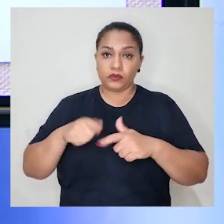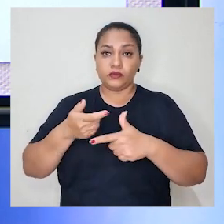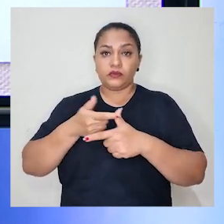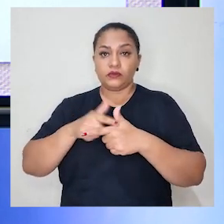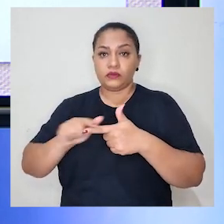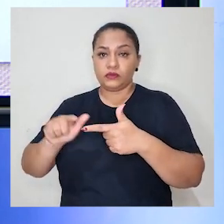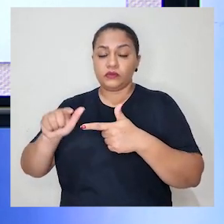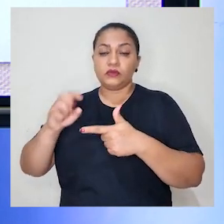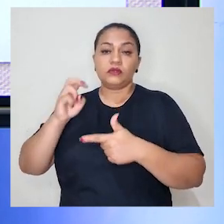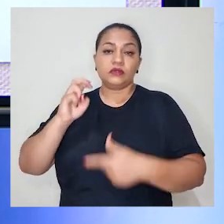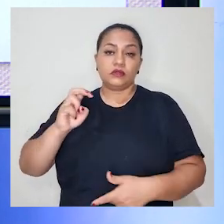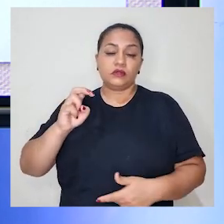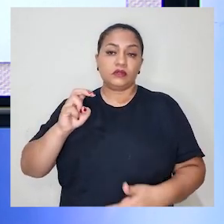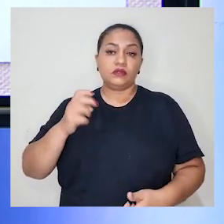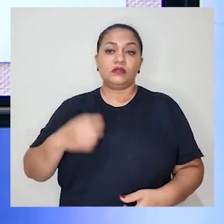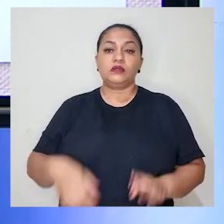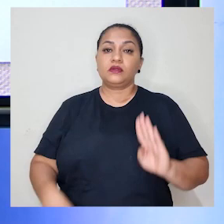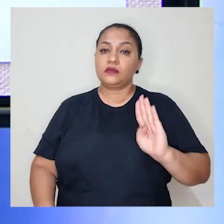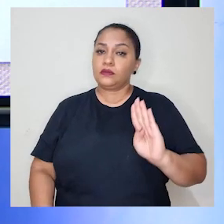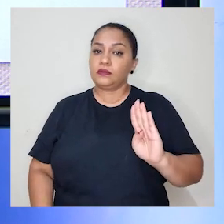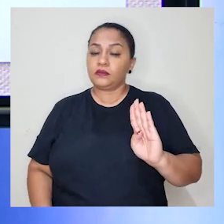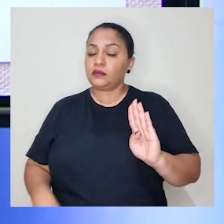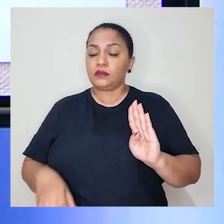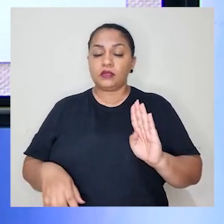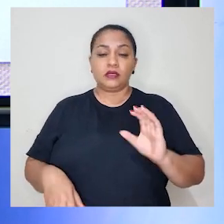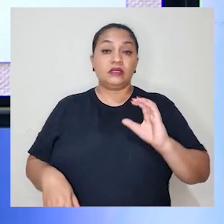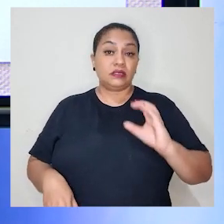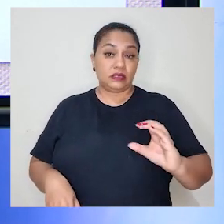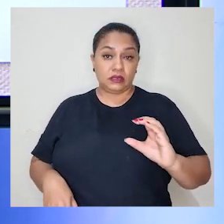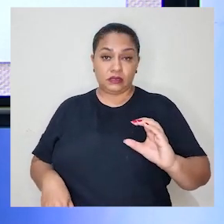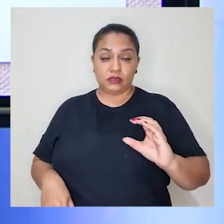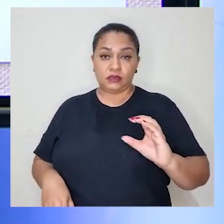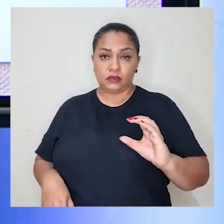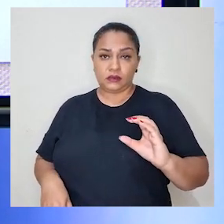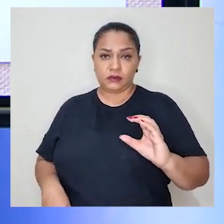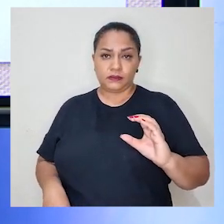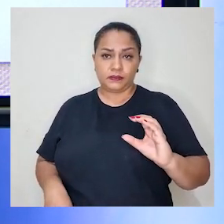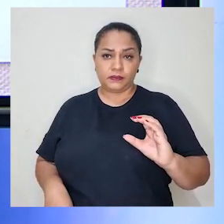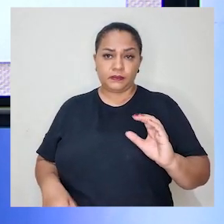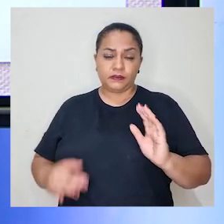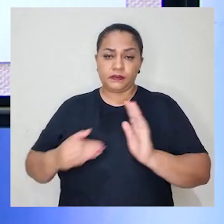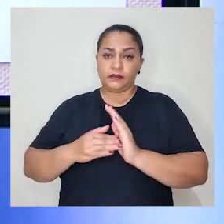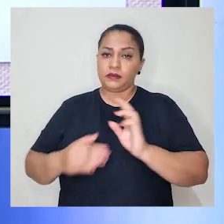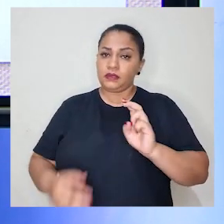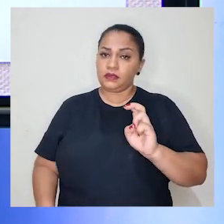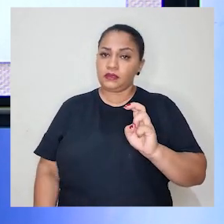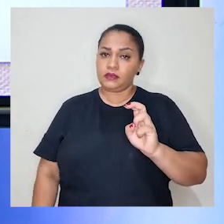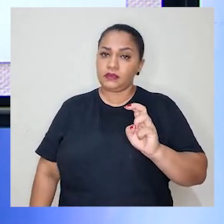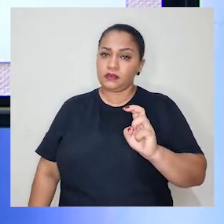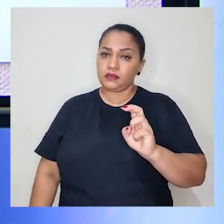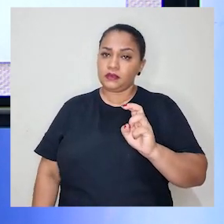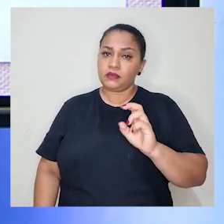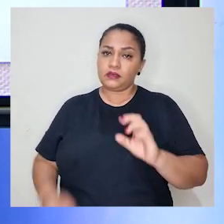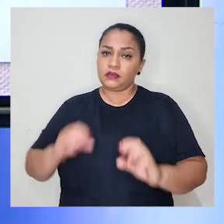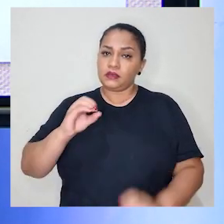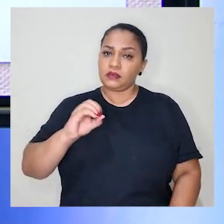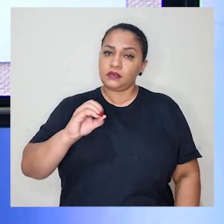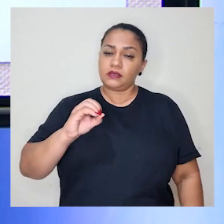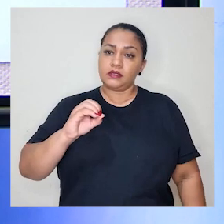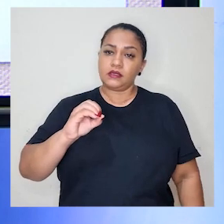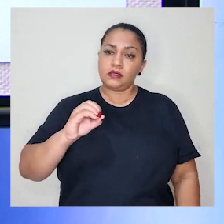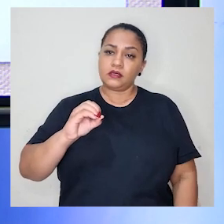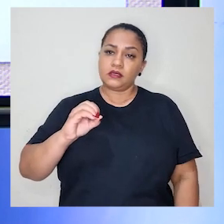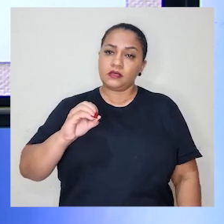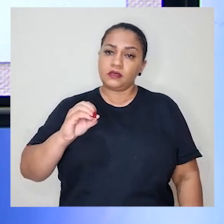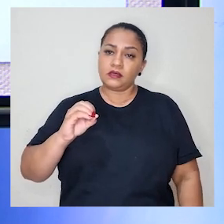5. Então, elimina B. Vamos ver a alternativa C. Aqui termina em 5, aqui termina em 0,